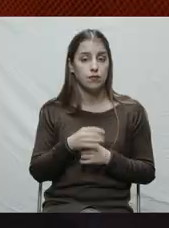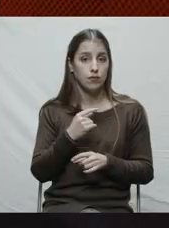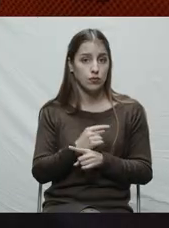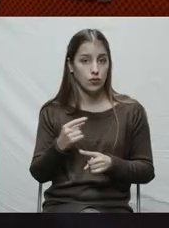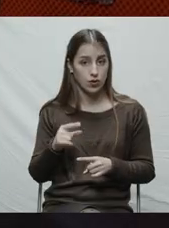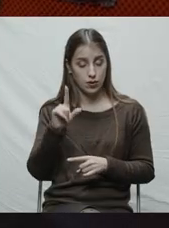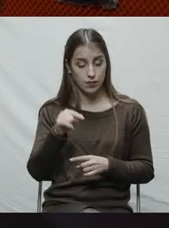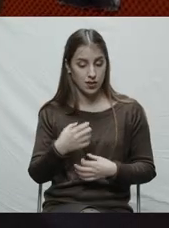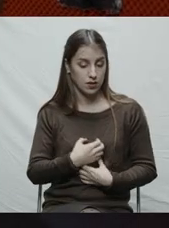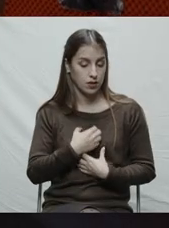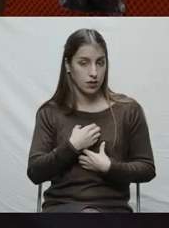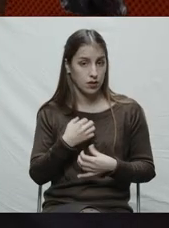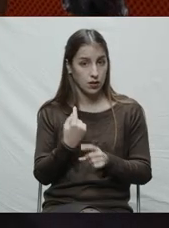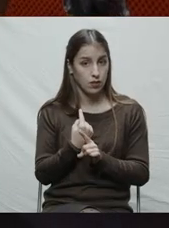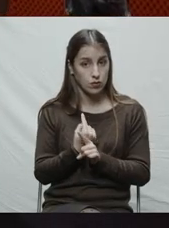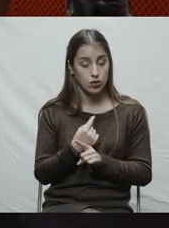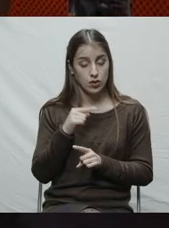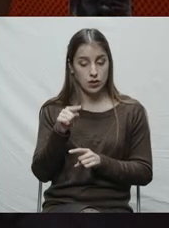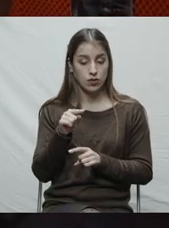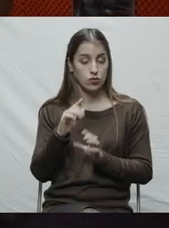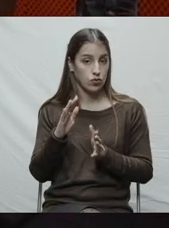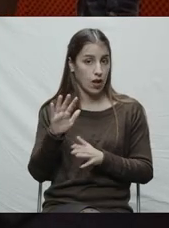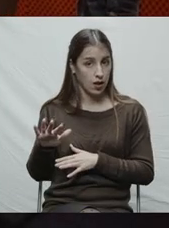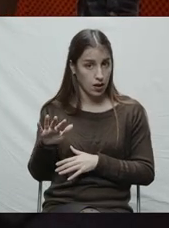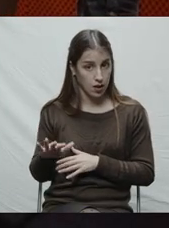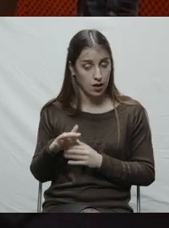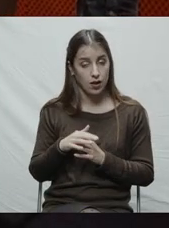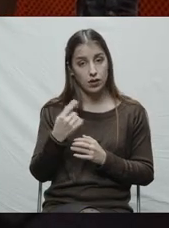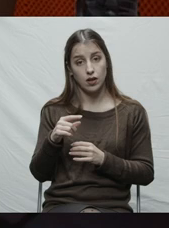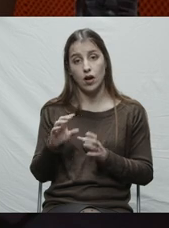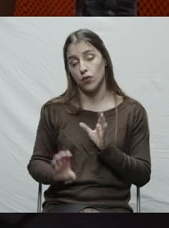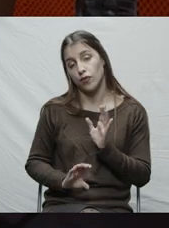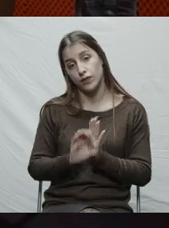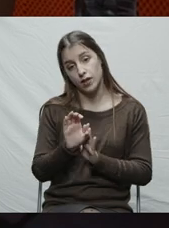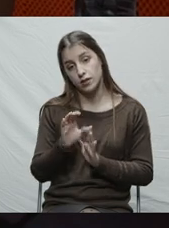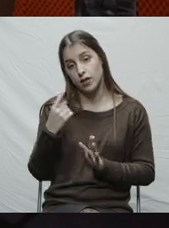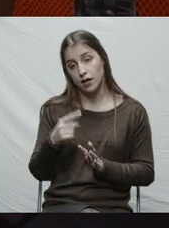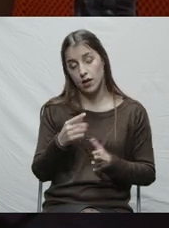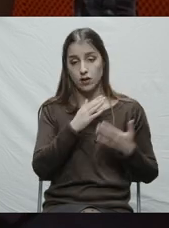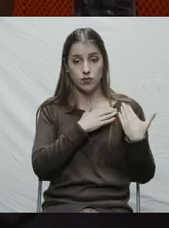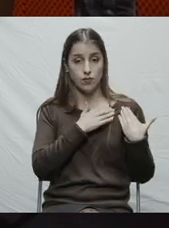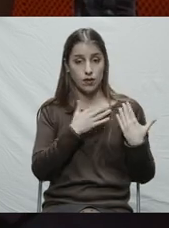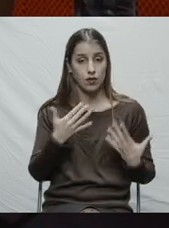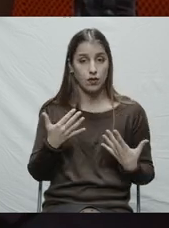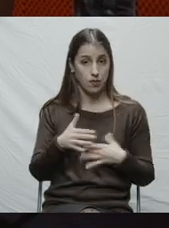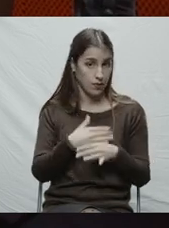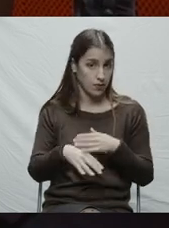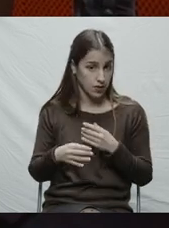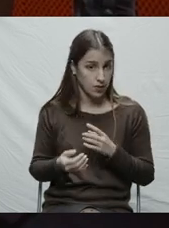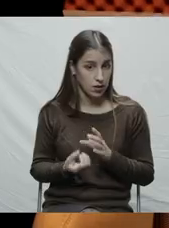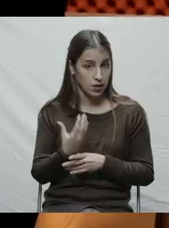Porque também sentimos que lá está, essa bagagem já está lá e há uma confiança, Está uma mais maturidade para consolidada. fazer agora,